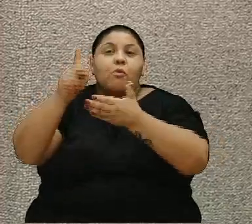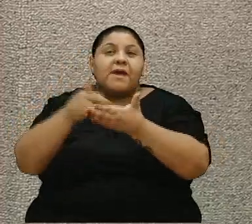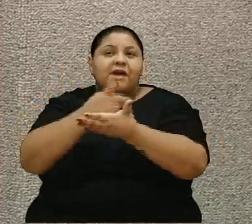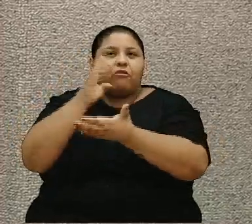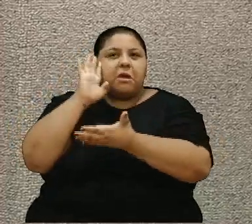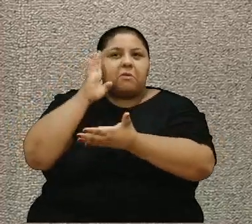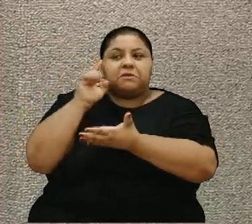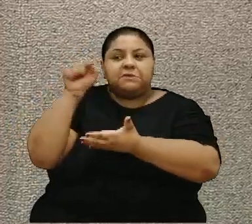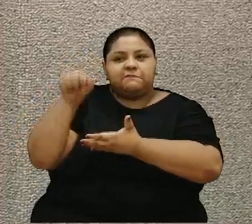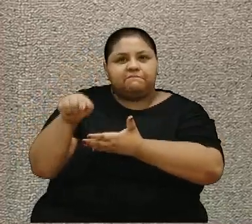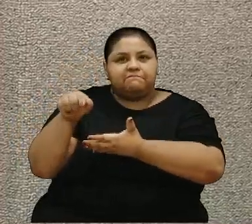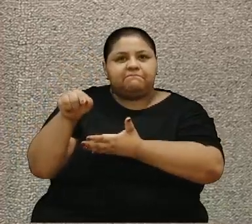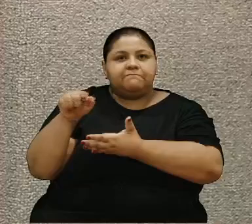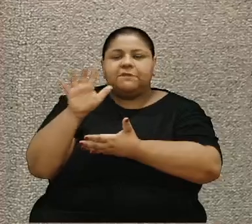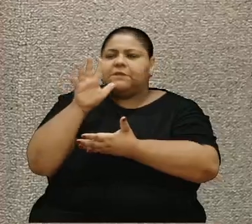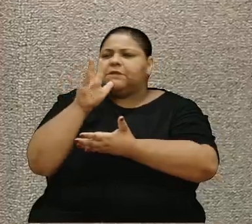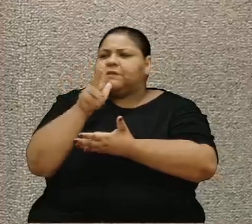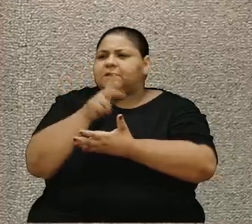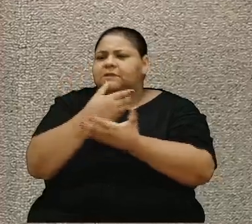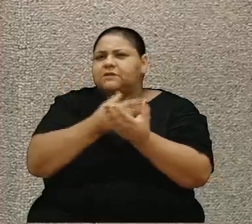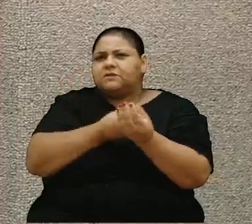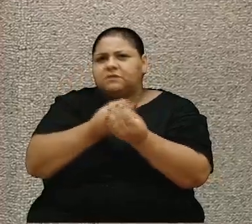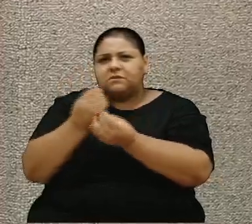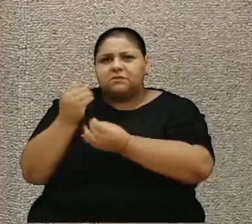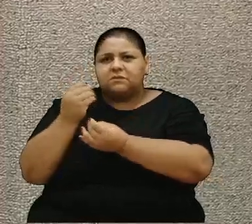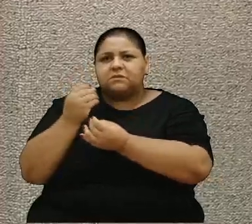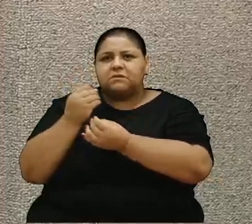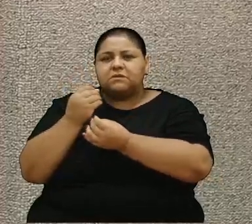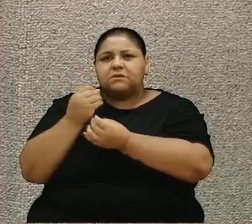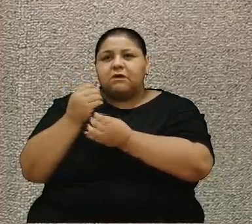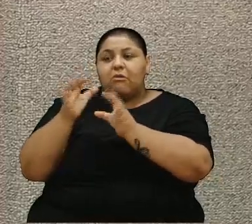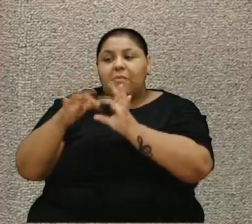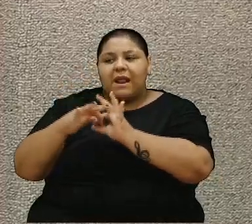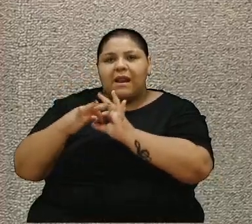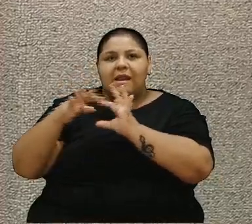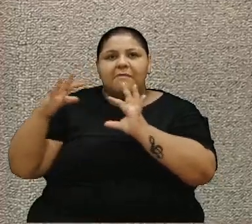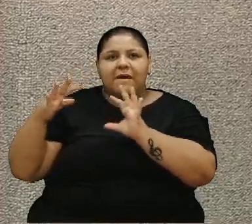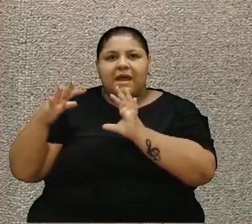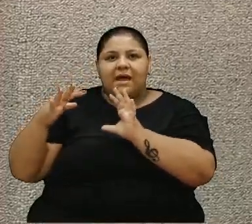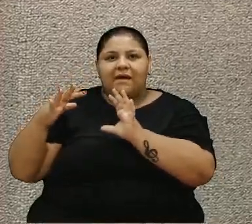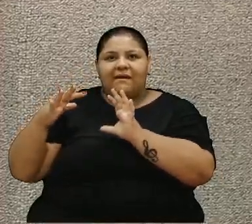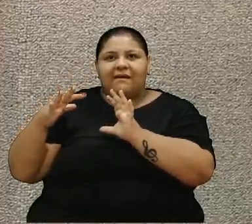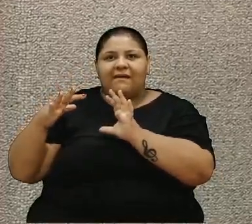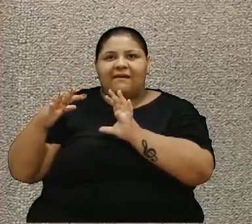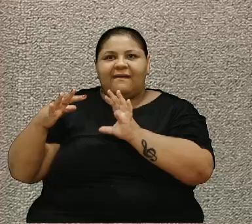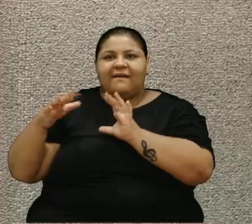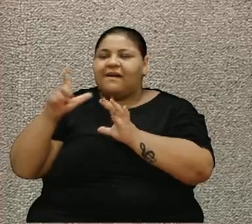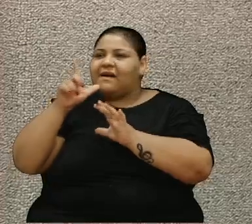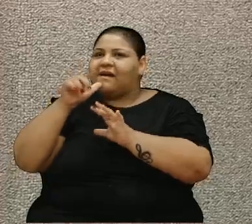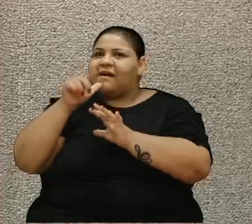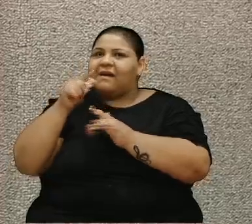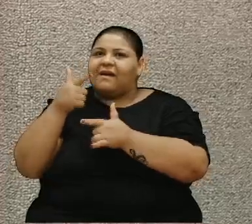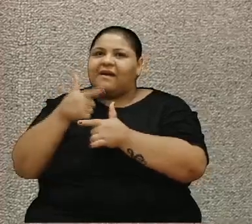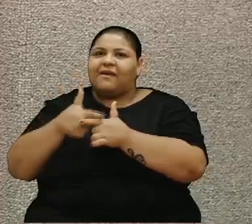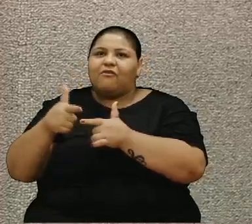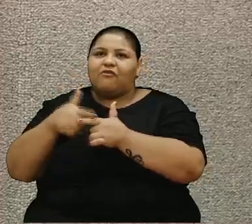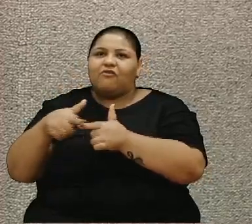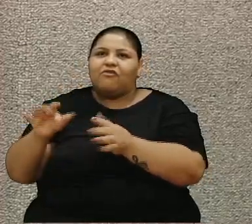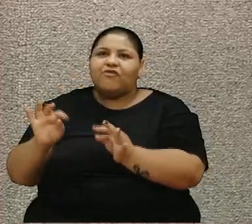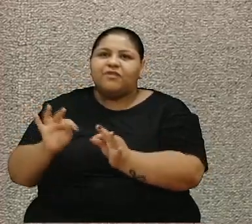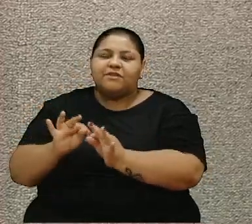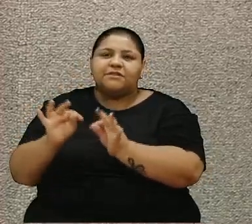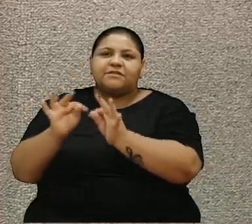Albó foi que se demorou muito para abrir a descarga de fundo, vereador Daiane. Esse foi o problema. Foi um problema